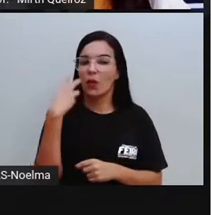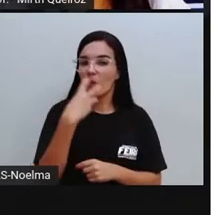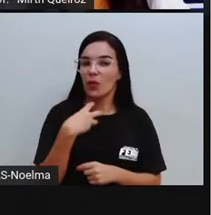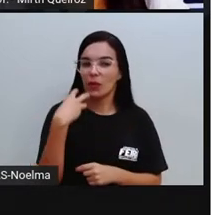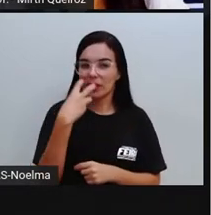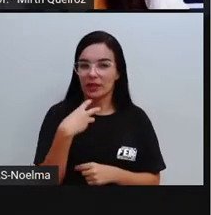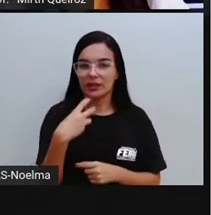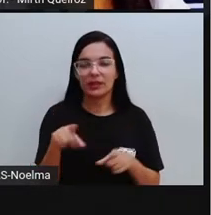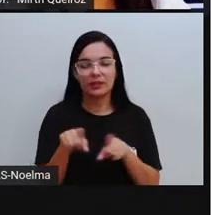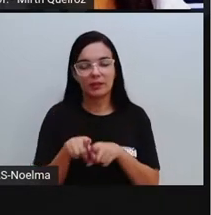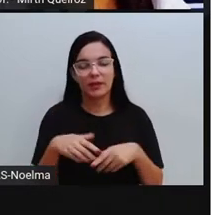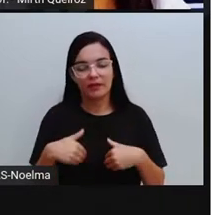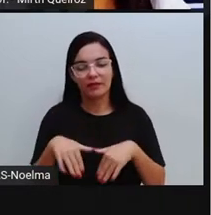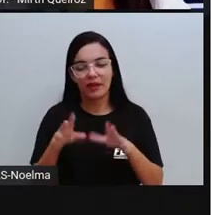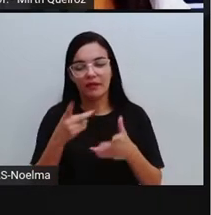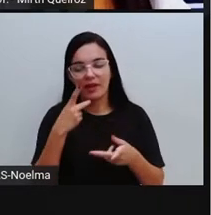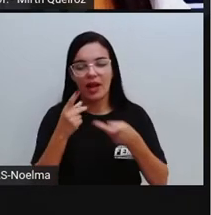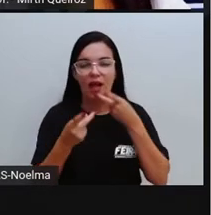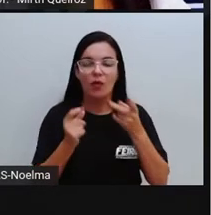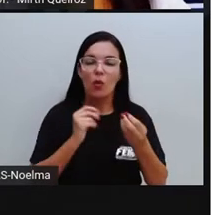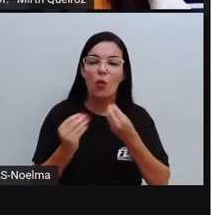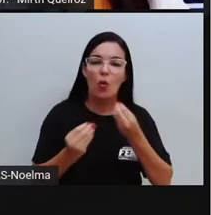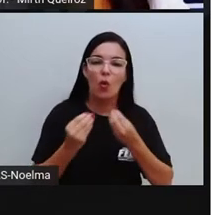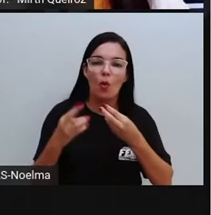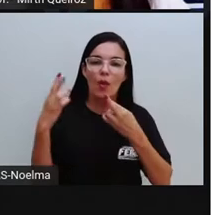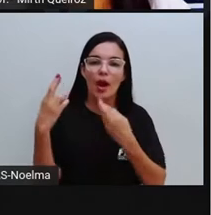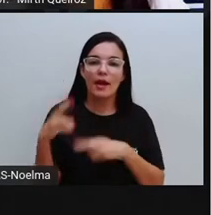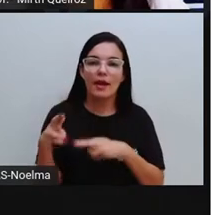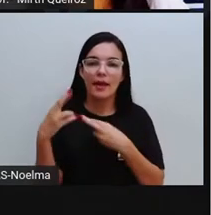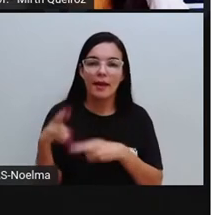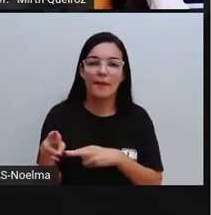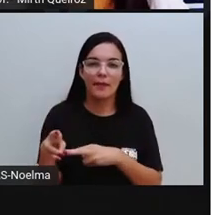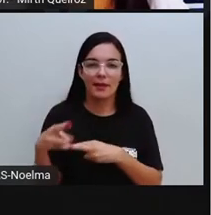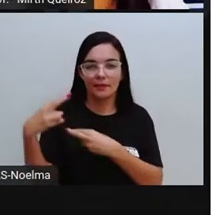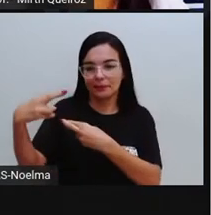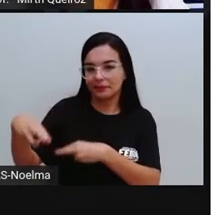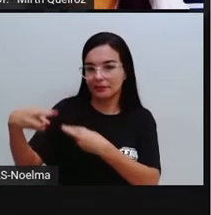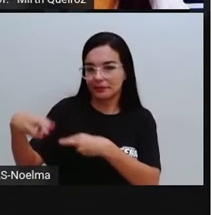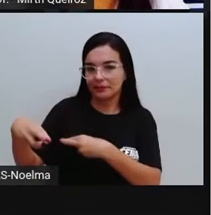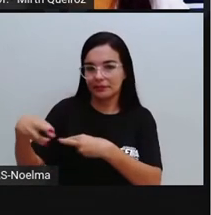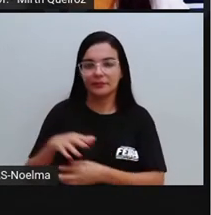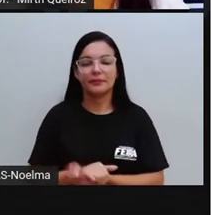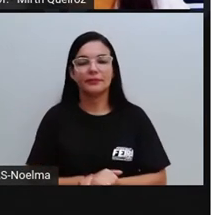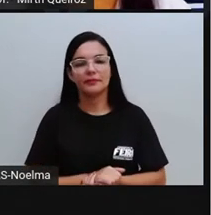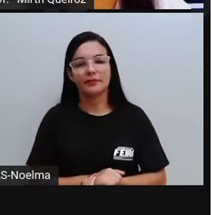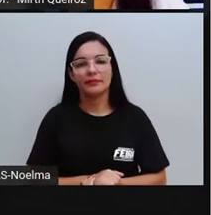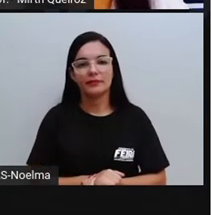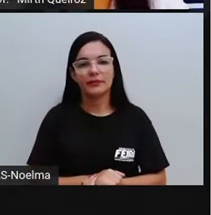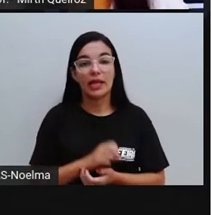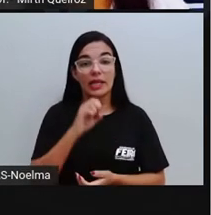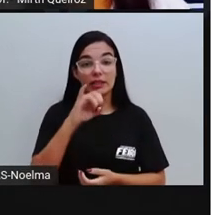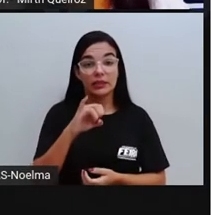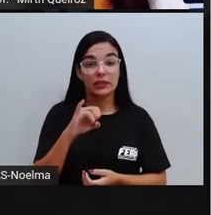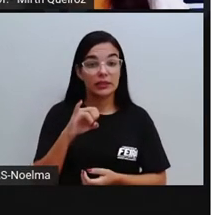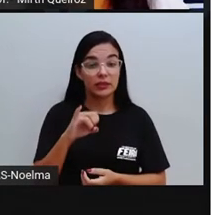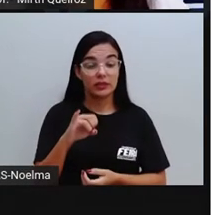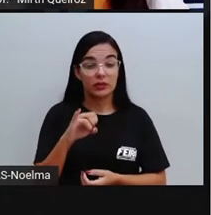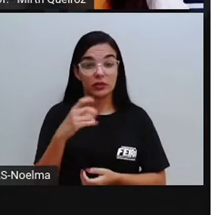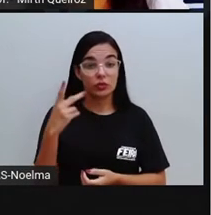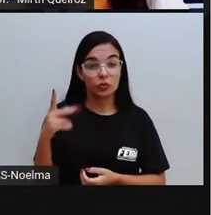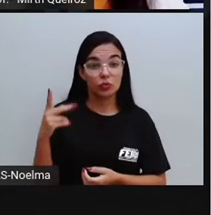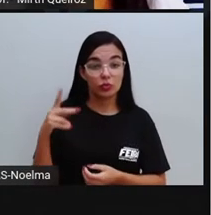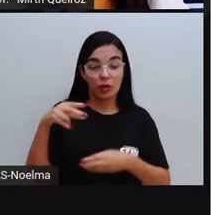essa questão das rimas e da métrica aí presente na literatura de cordel, certo? Sua forma mais habitual